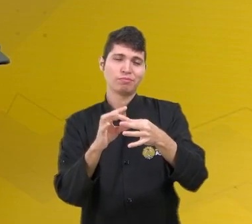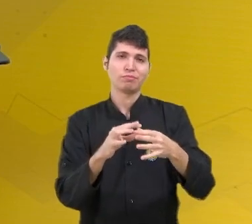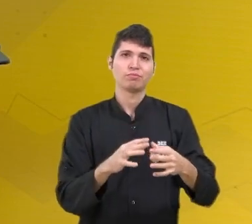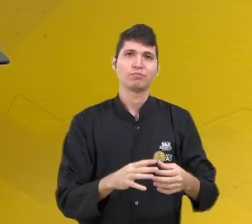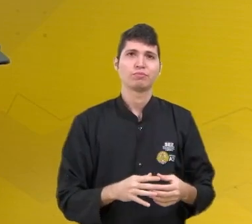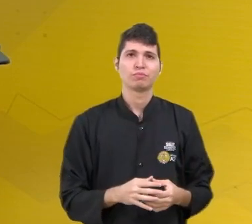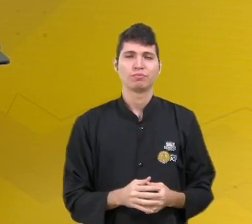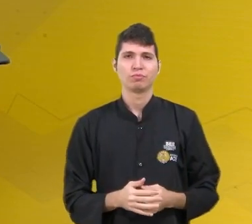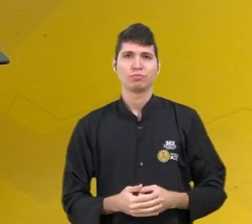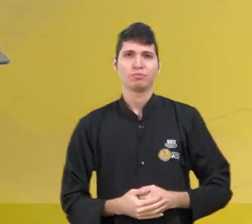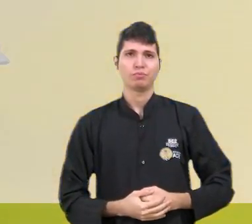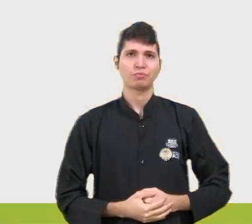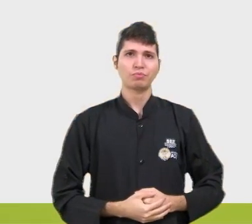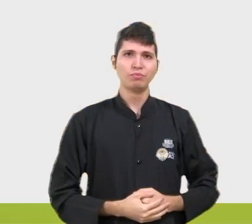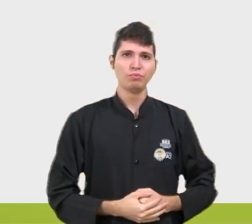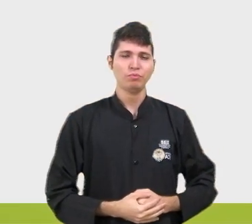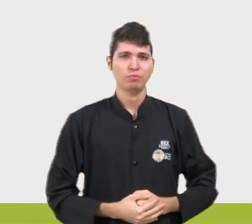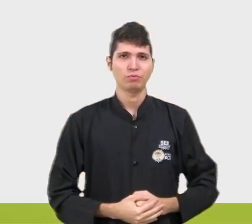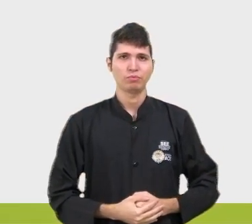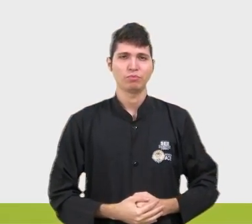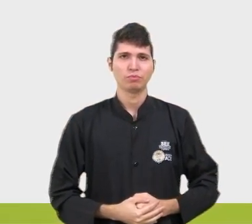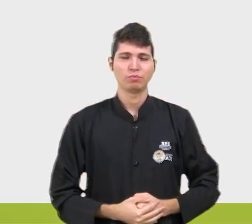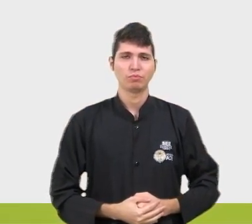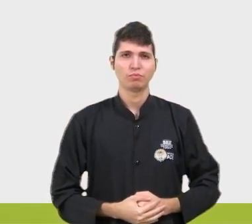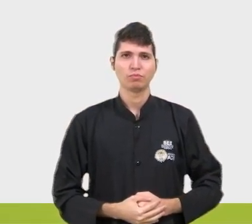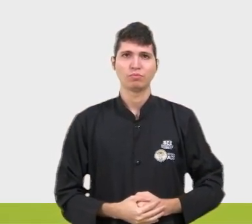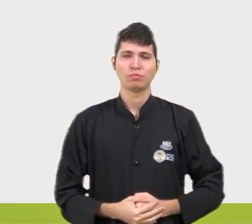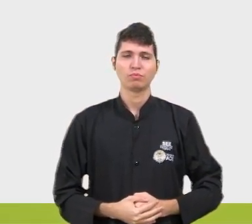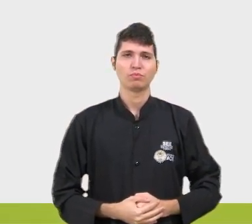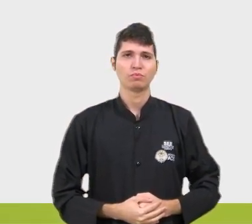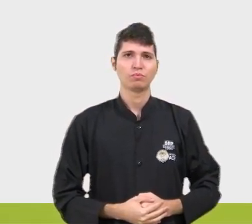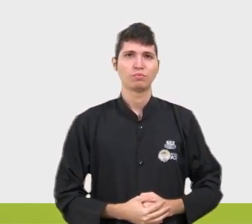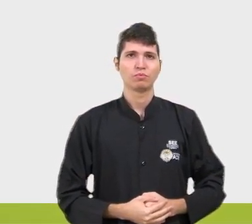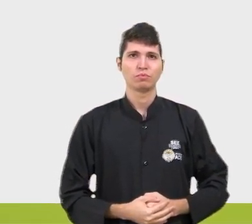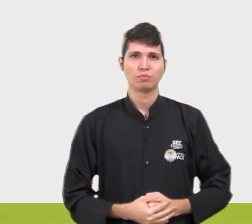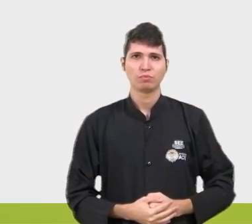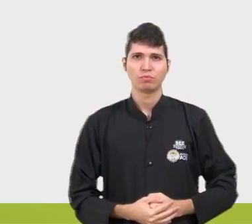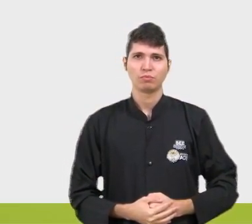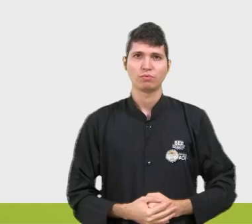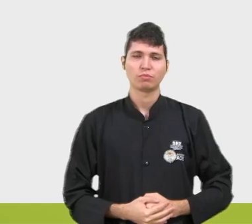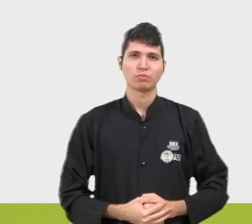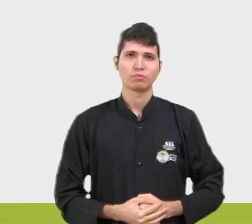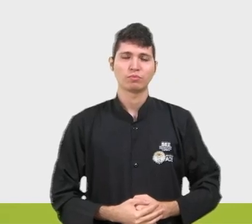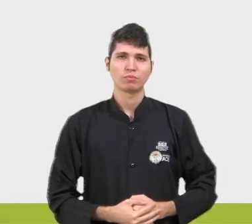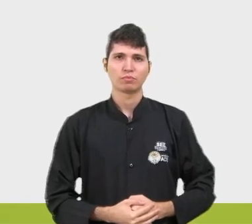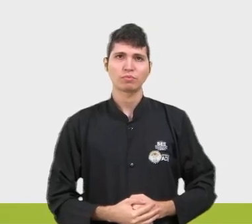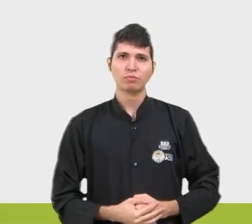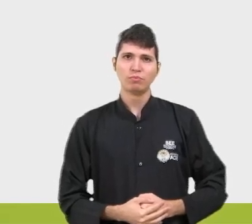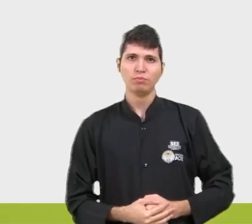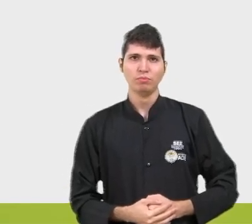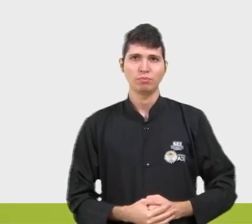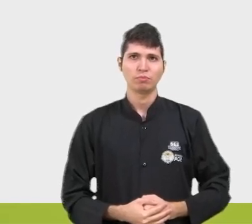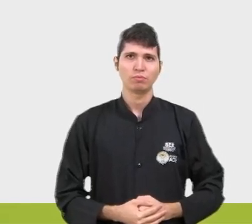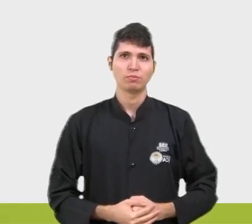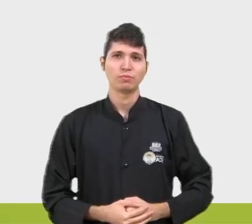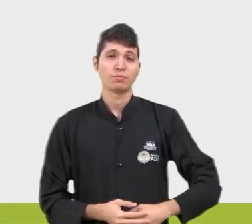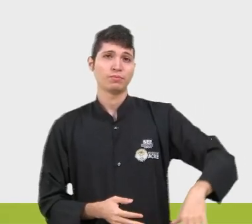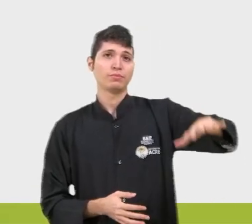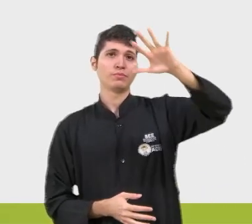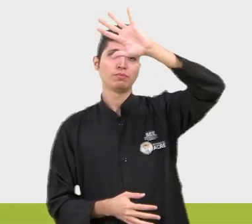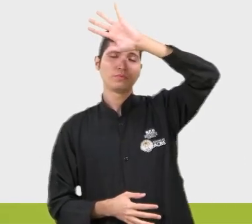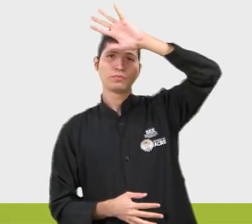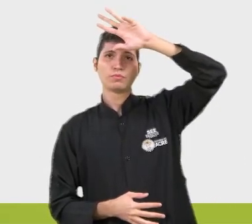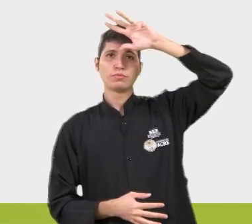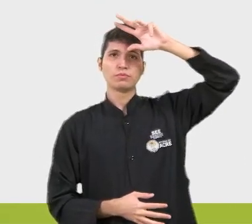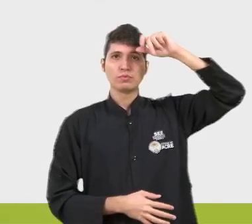de estudo, tá? Mas que também é importante, é bastante cobrado. A Amazônia, que compreende toda a extensão